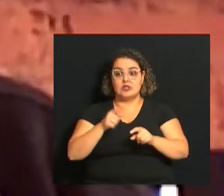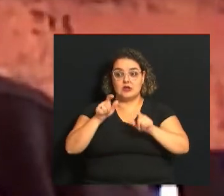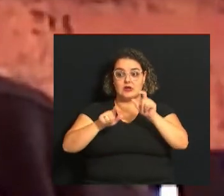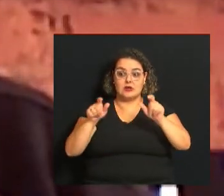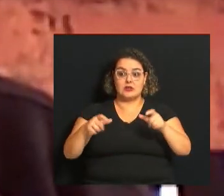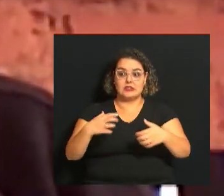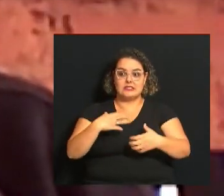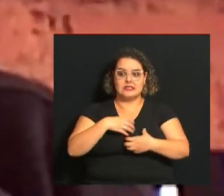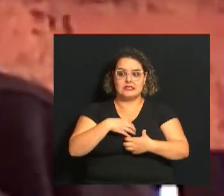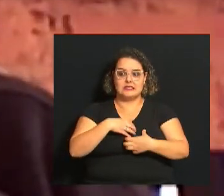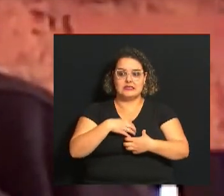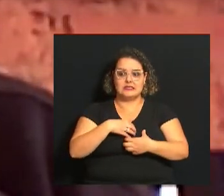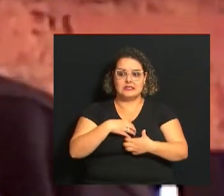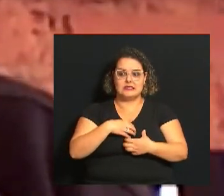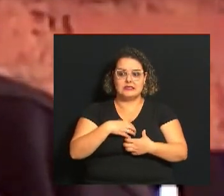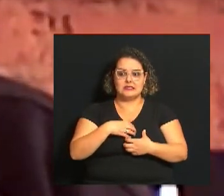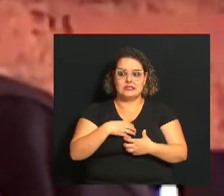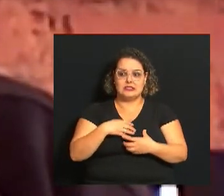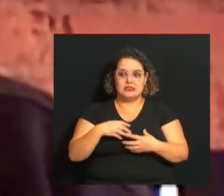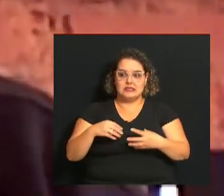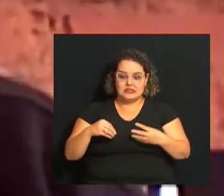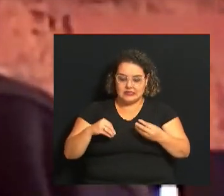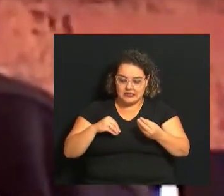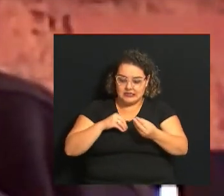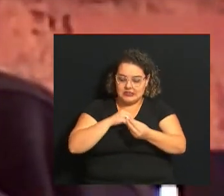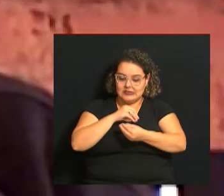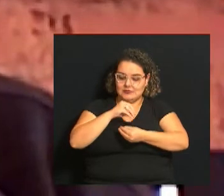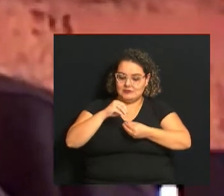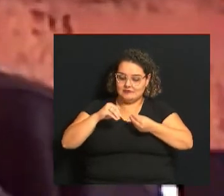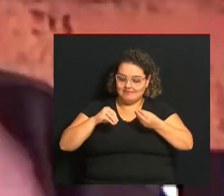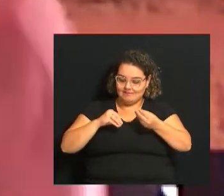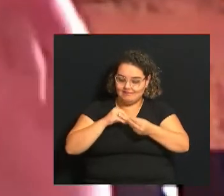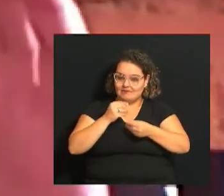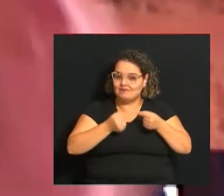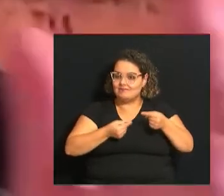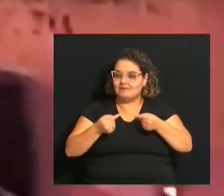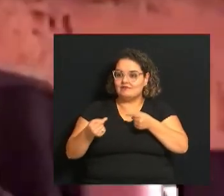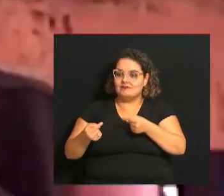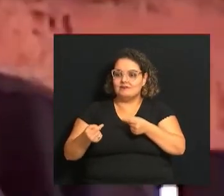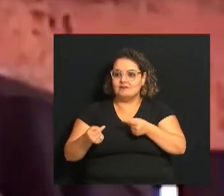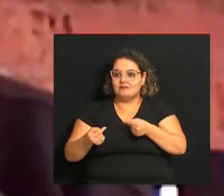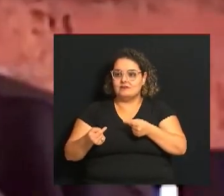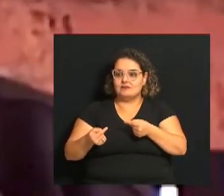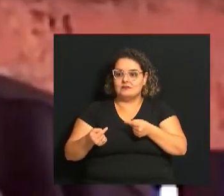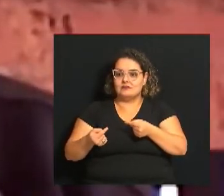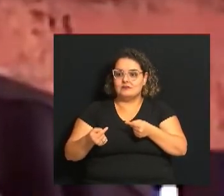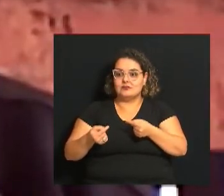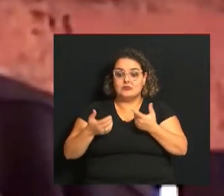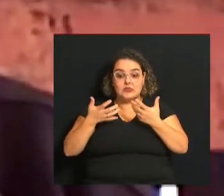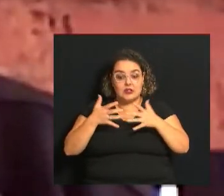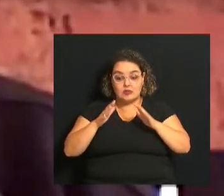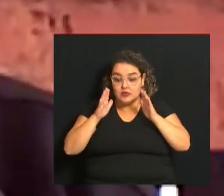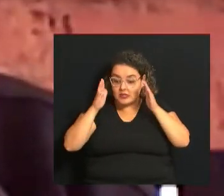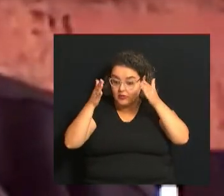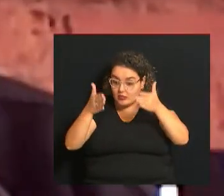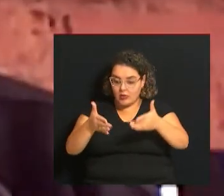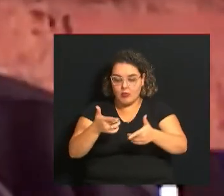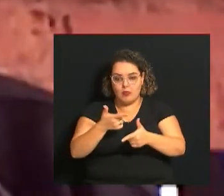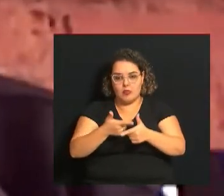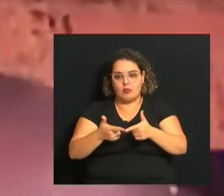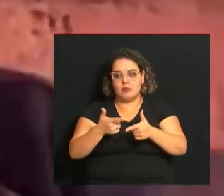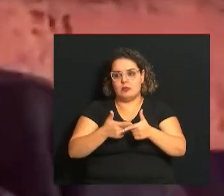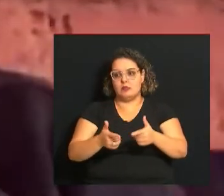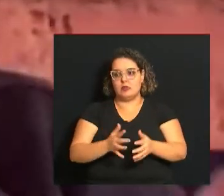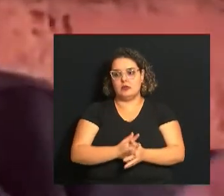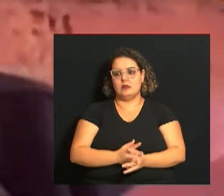elas estão tão envolvidas no debate que elas não estão mais querendo enxergar o problema. Um